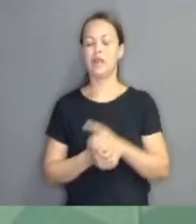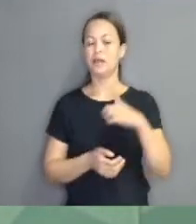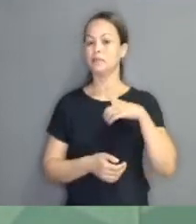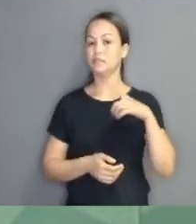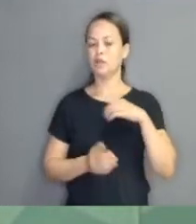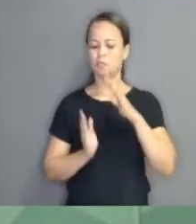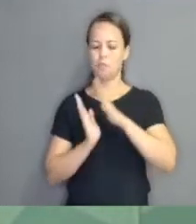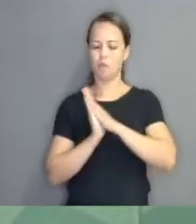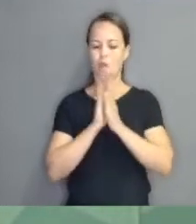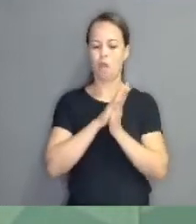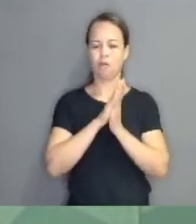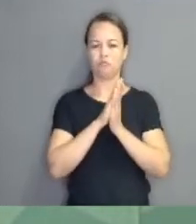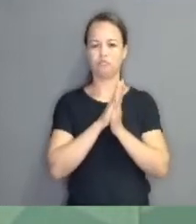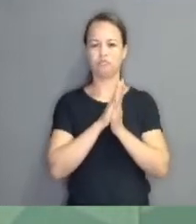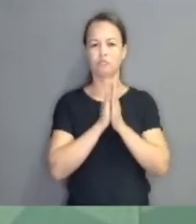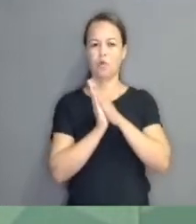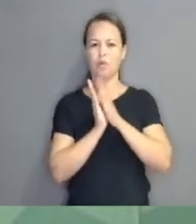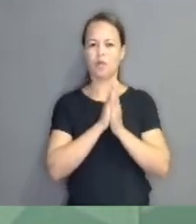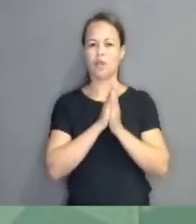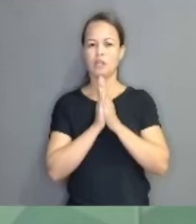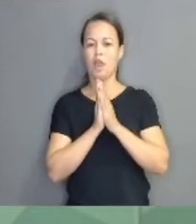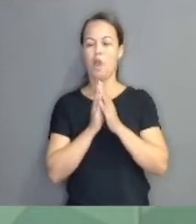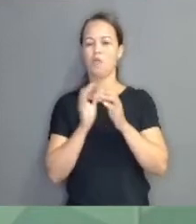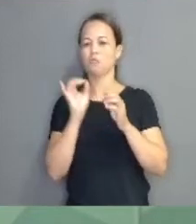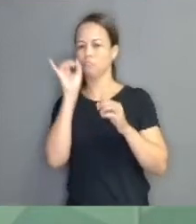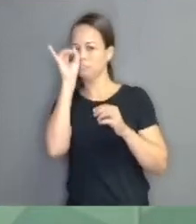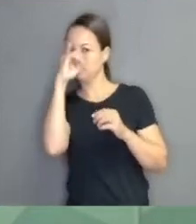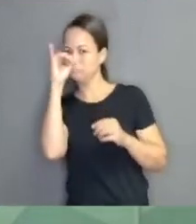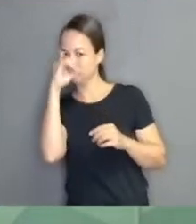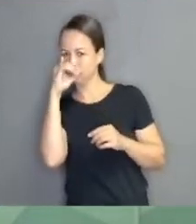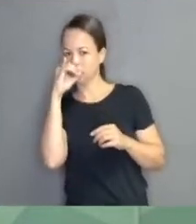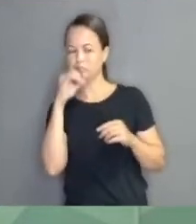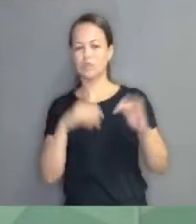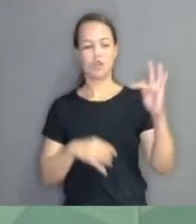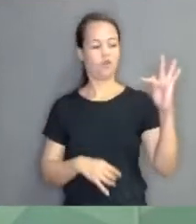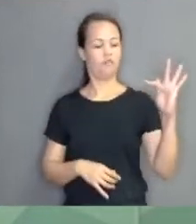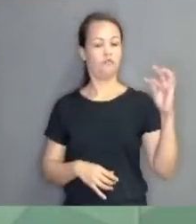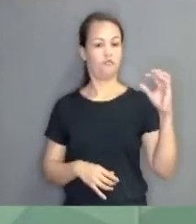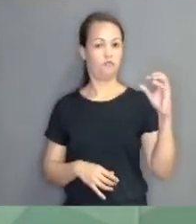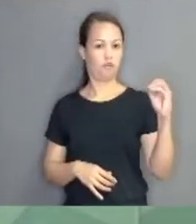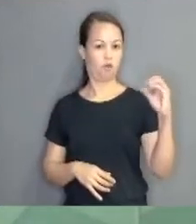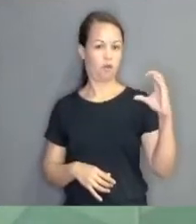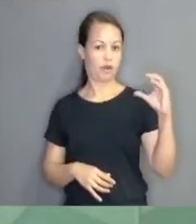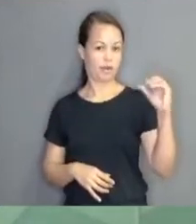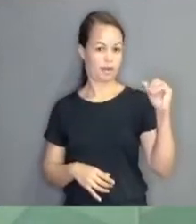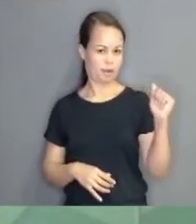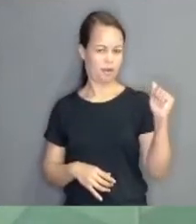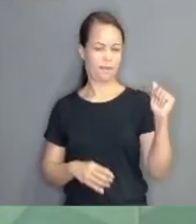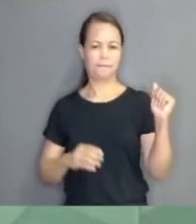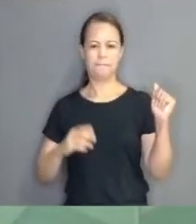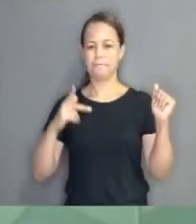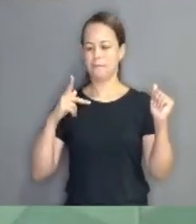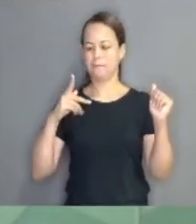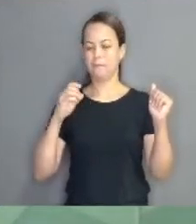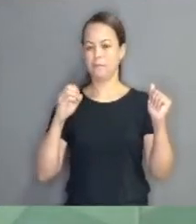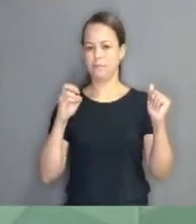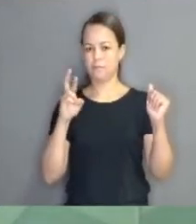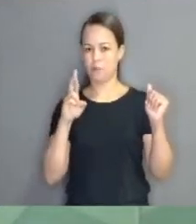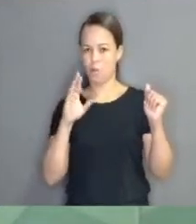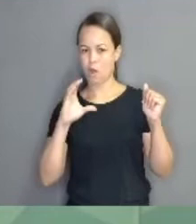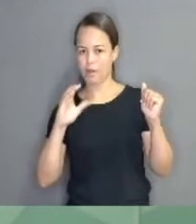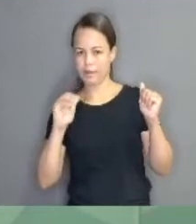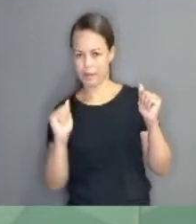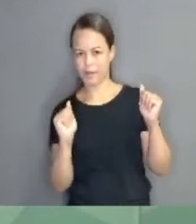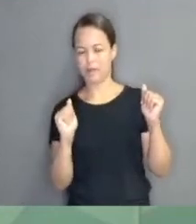e a outra palavra é só foca só foca só foca